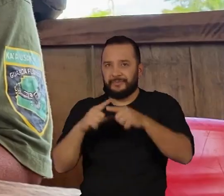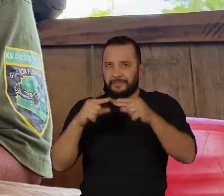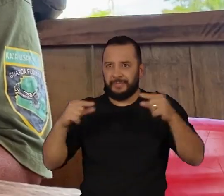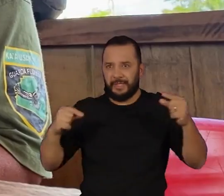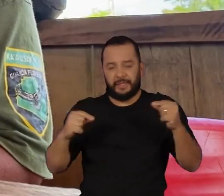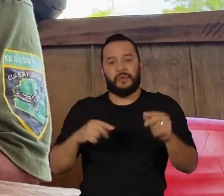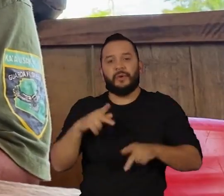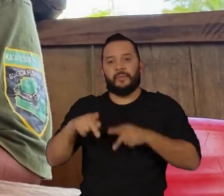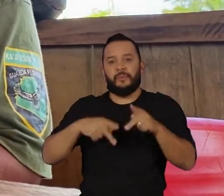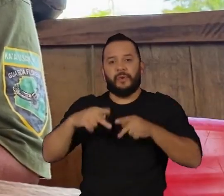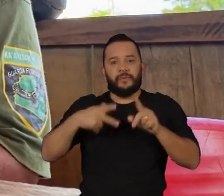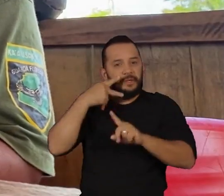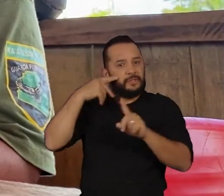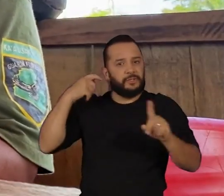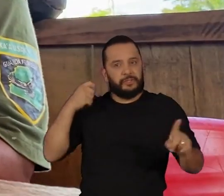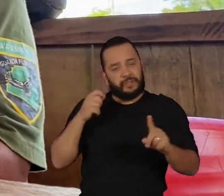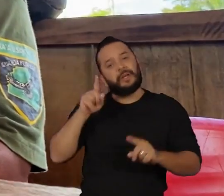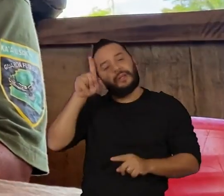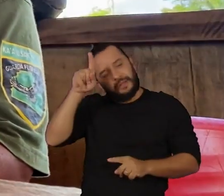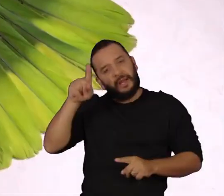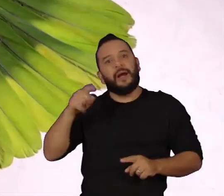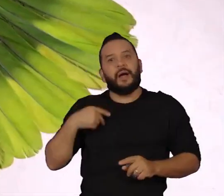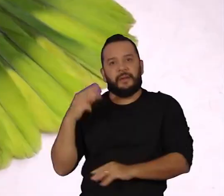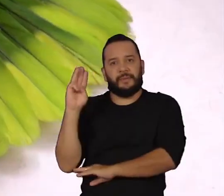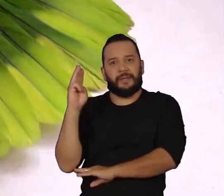no noroeste do Maranhão.